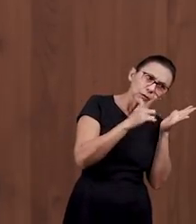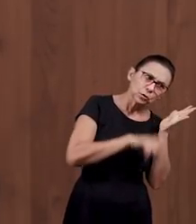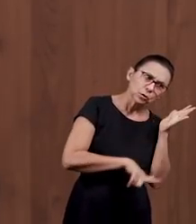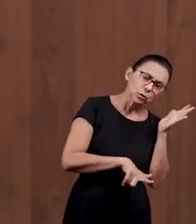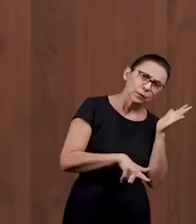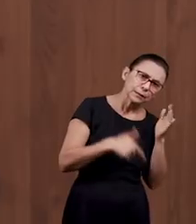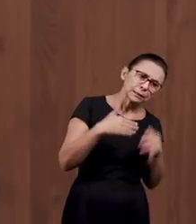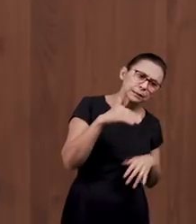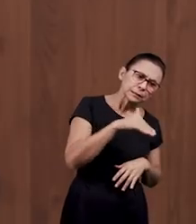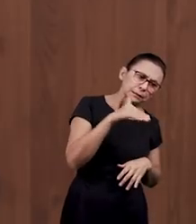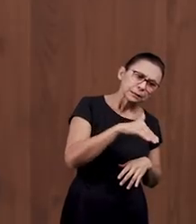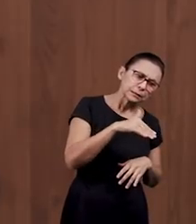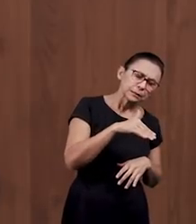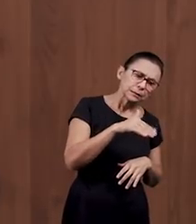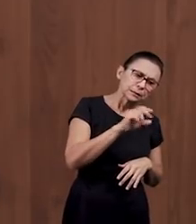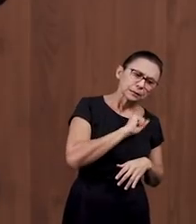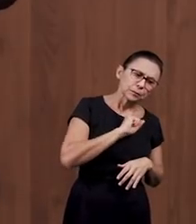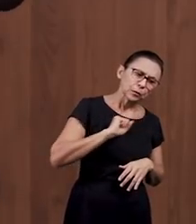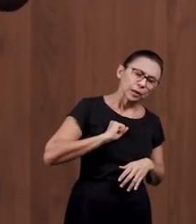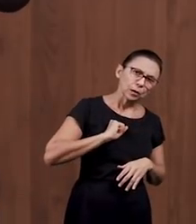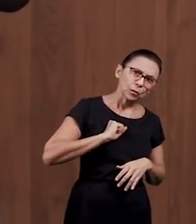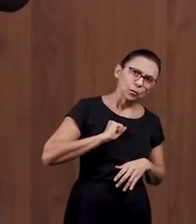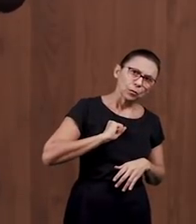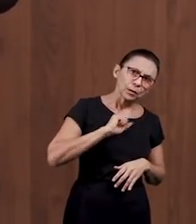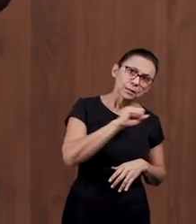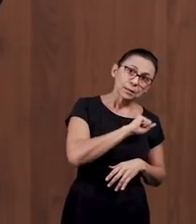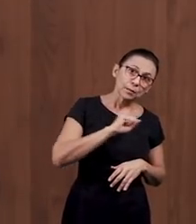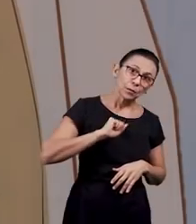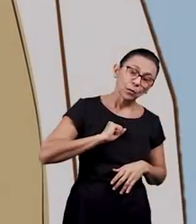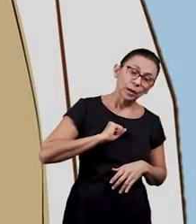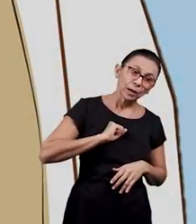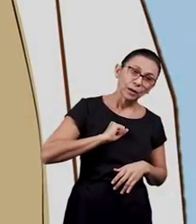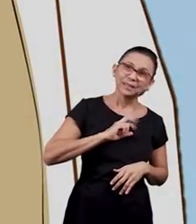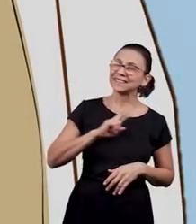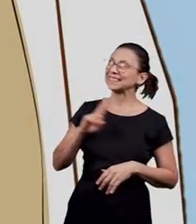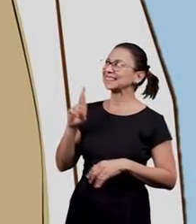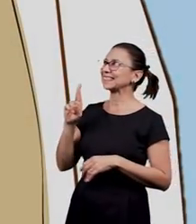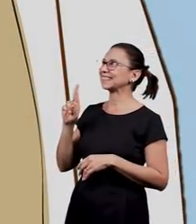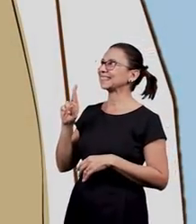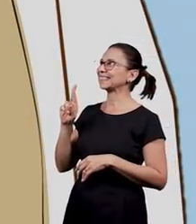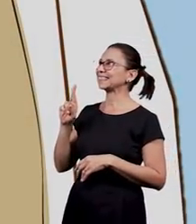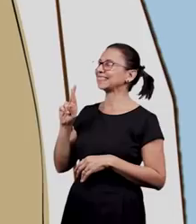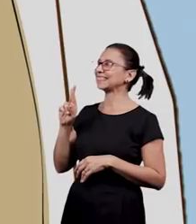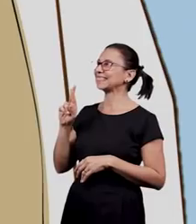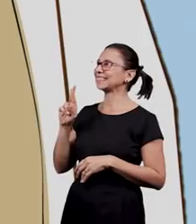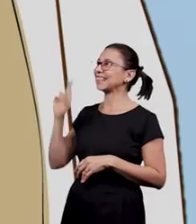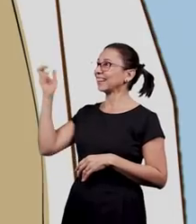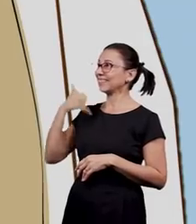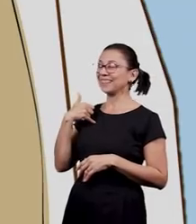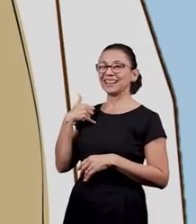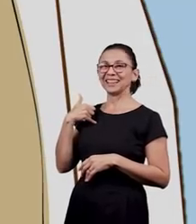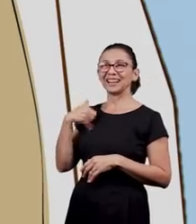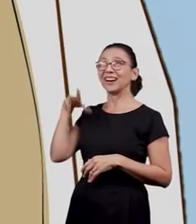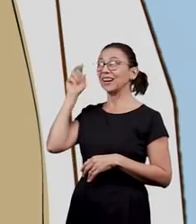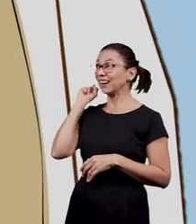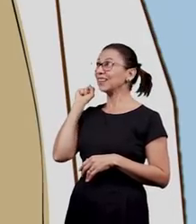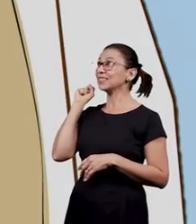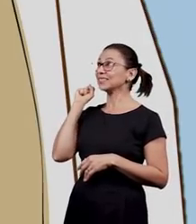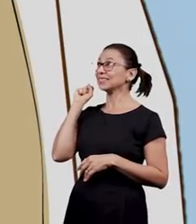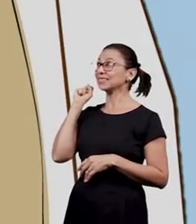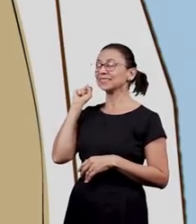Samuel, Samuel. E Samuel respondeu com muita alegria: fala, Senhor, porque o teu servo